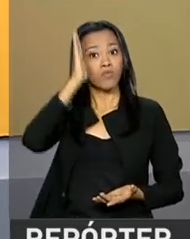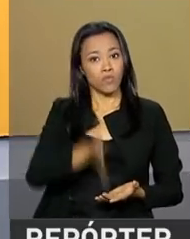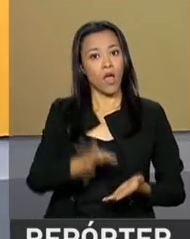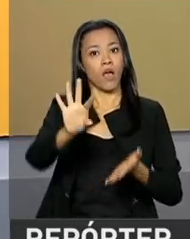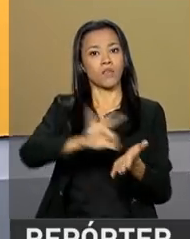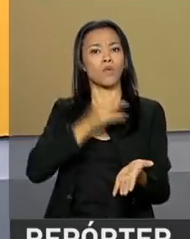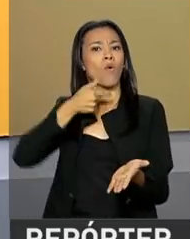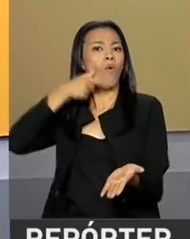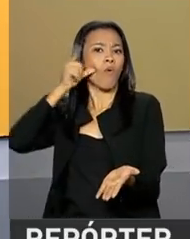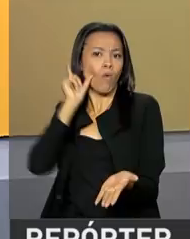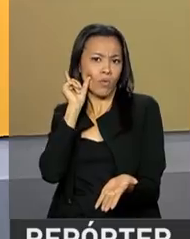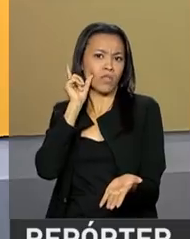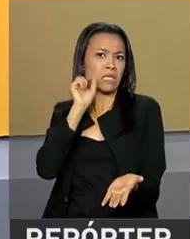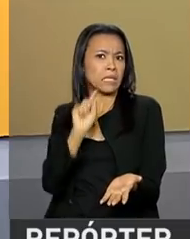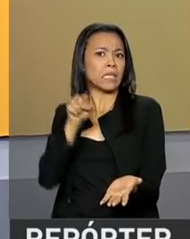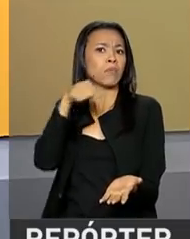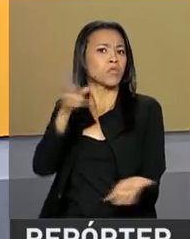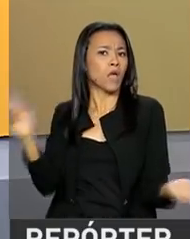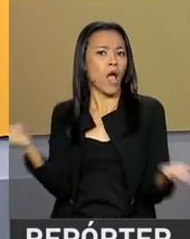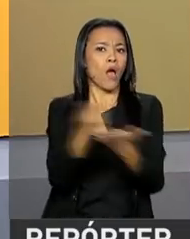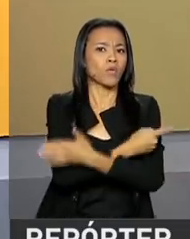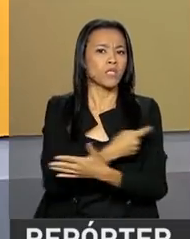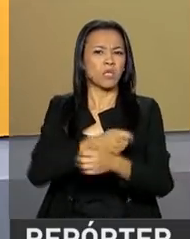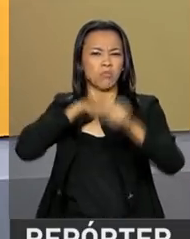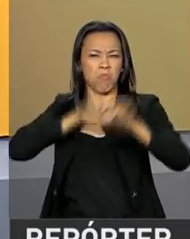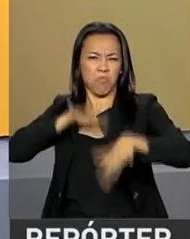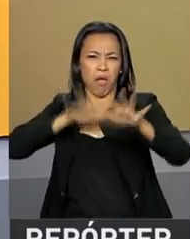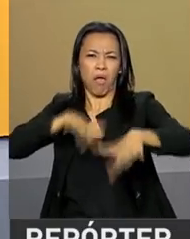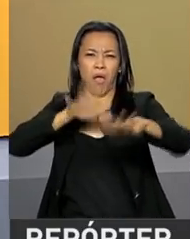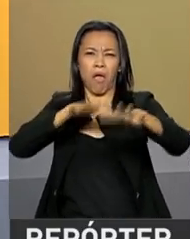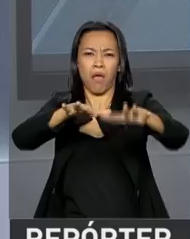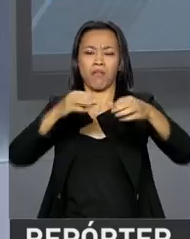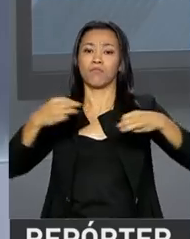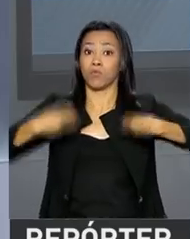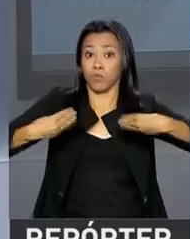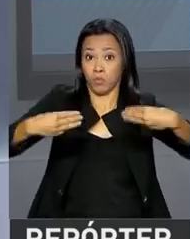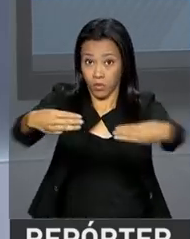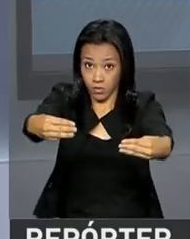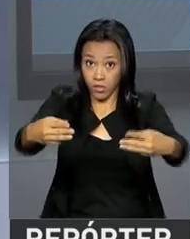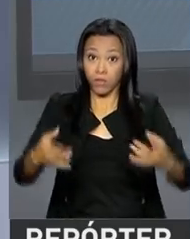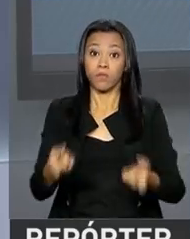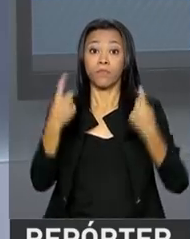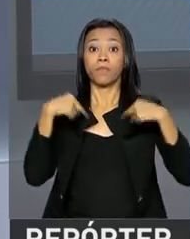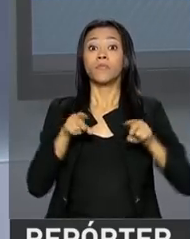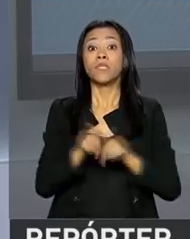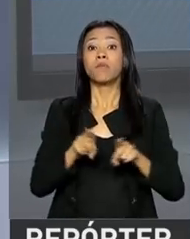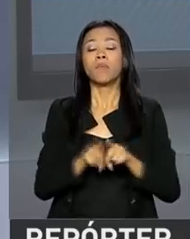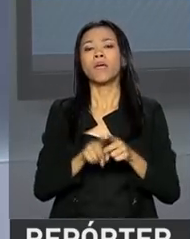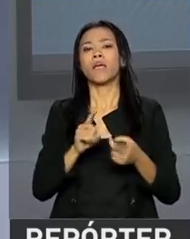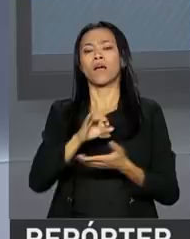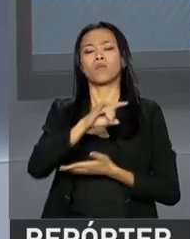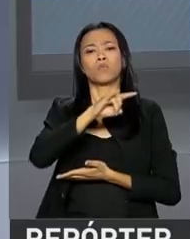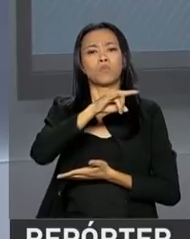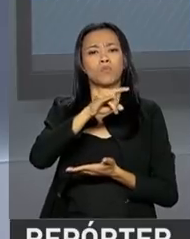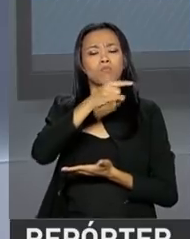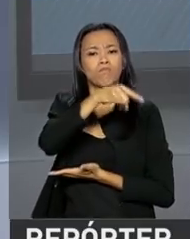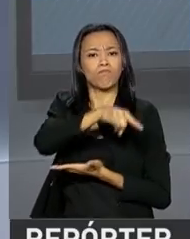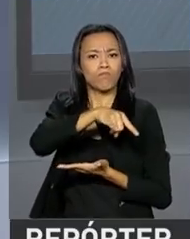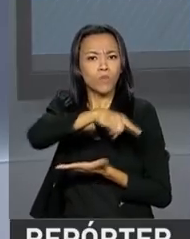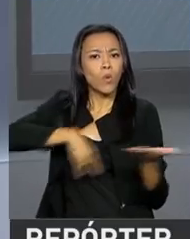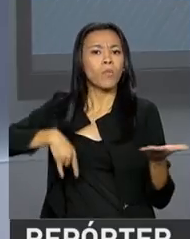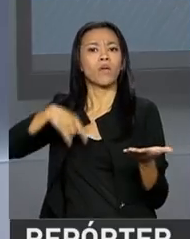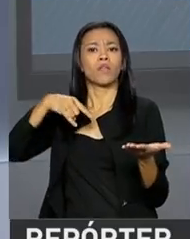ontem após as manifestações na cidade e em nota a secretaria especial de comunicação